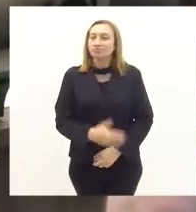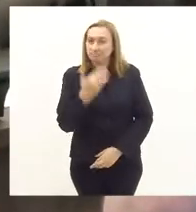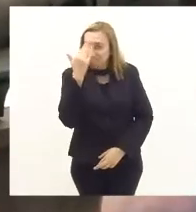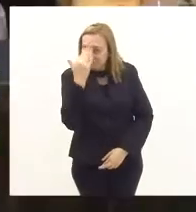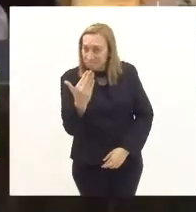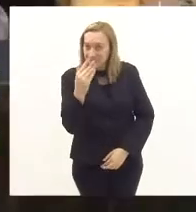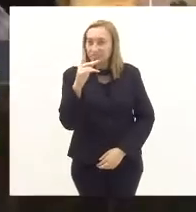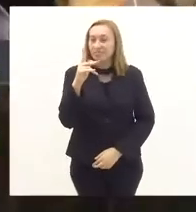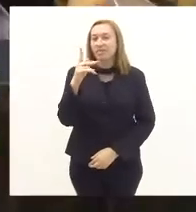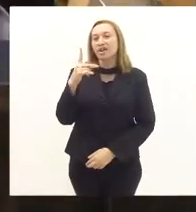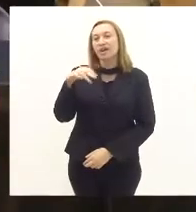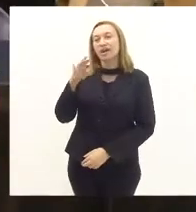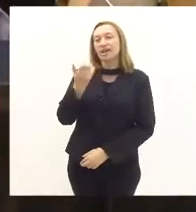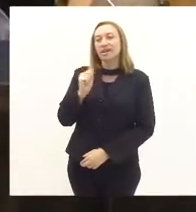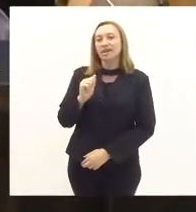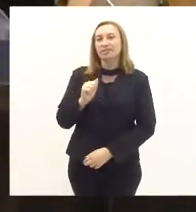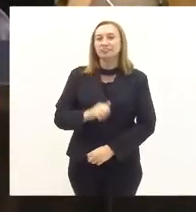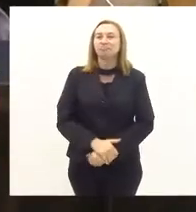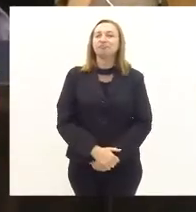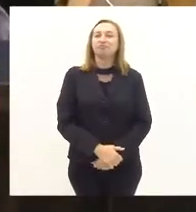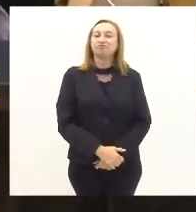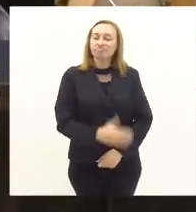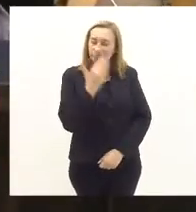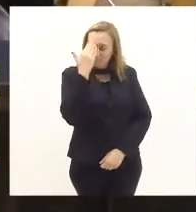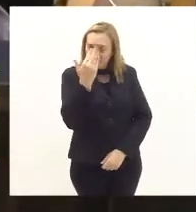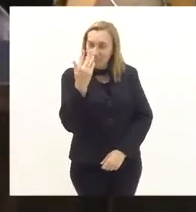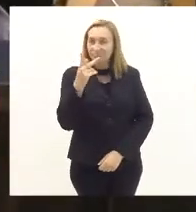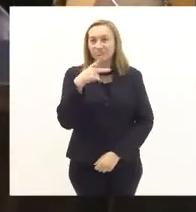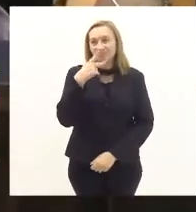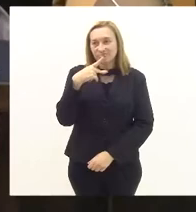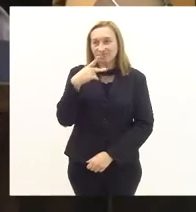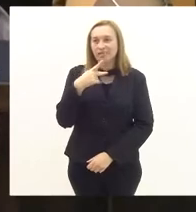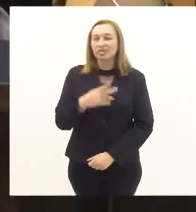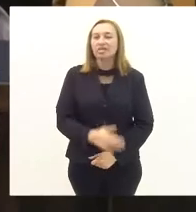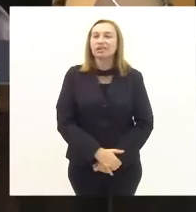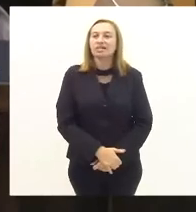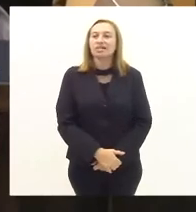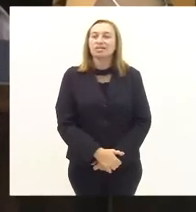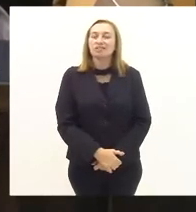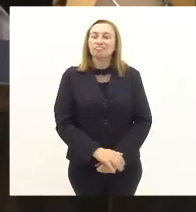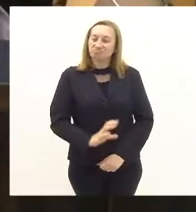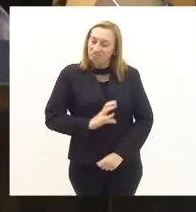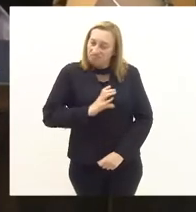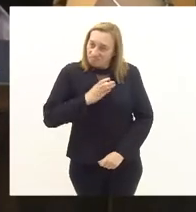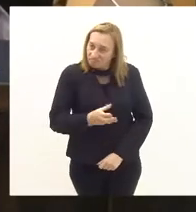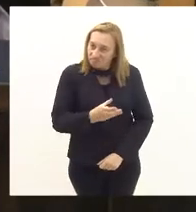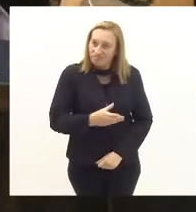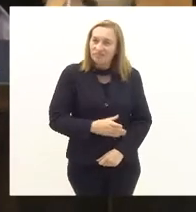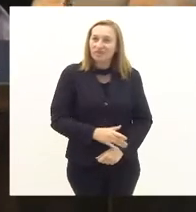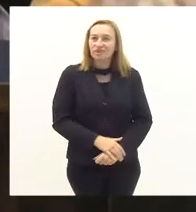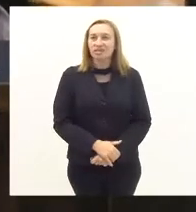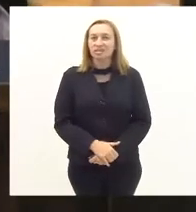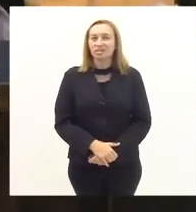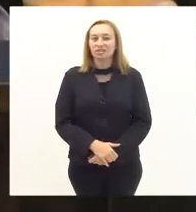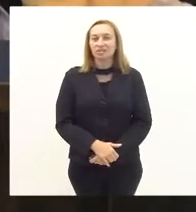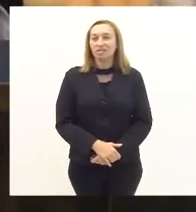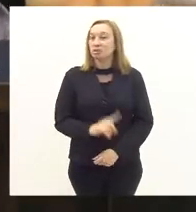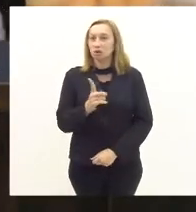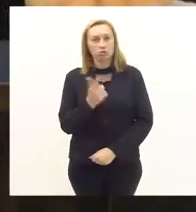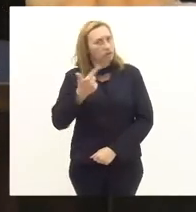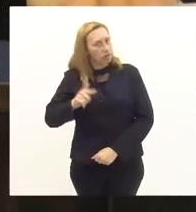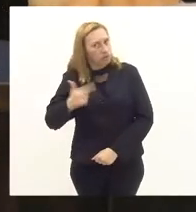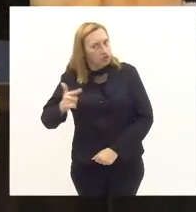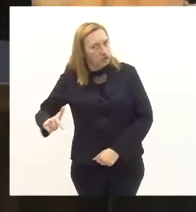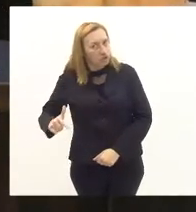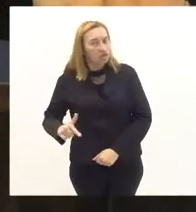Obrigado, Érica Alcântara, pelo seu depoimento, pela sua coragem, que isso sirva para isso não se repetir.